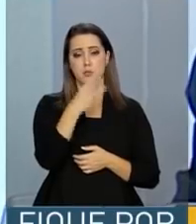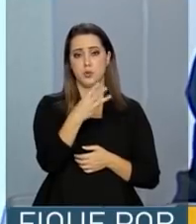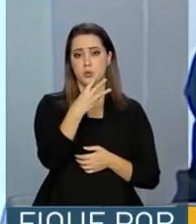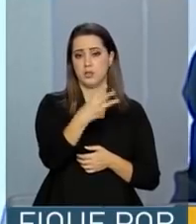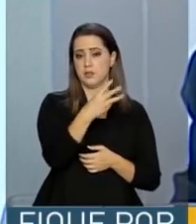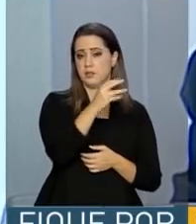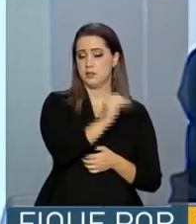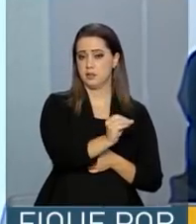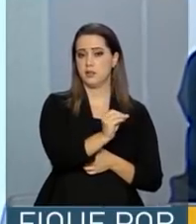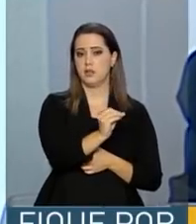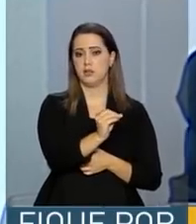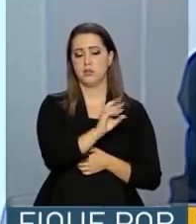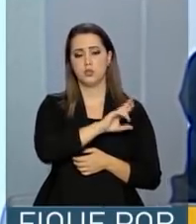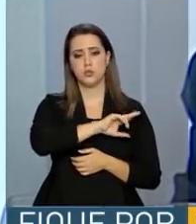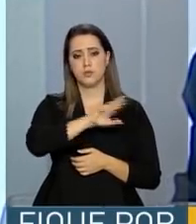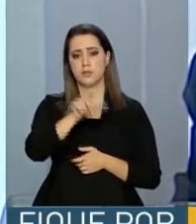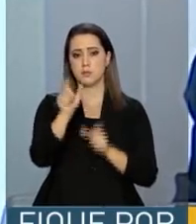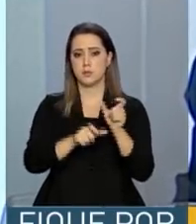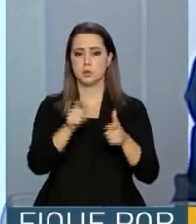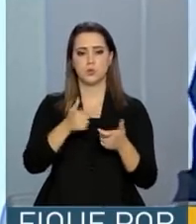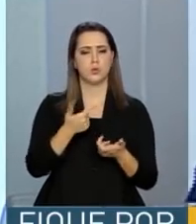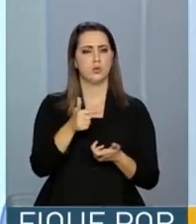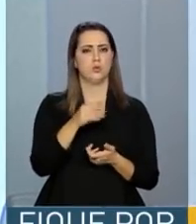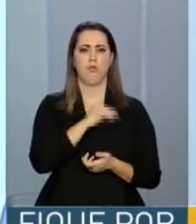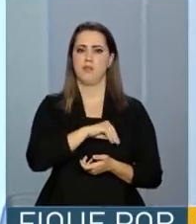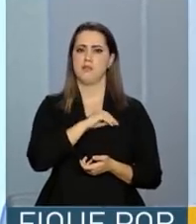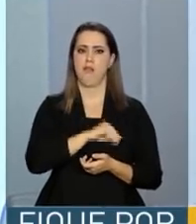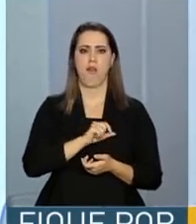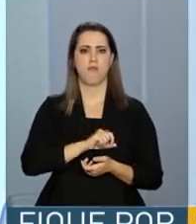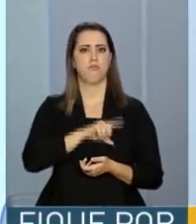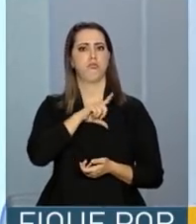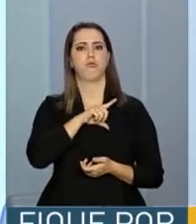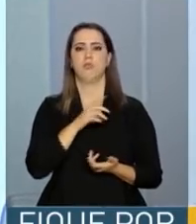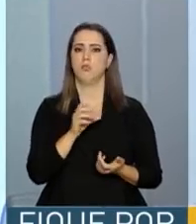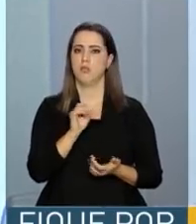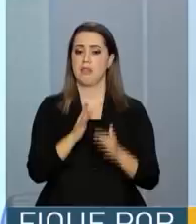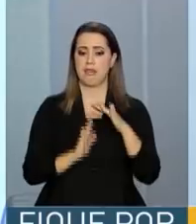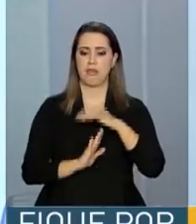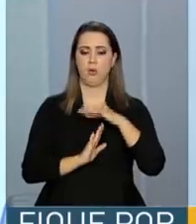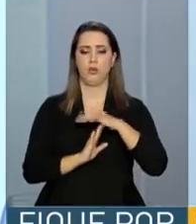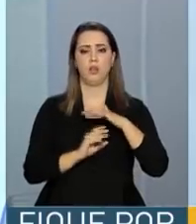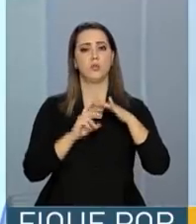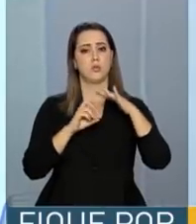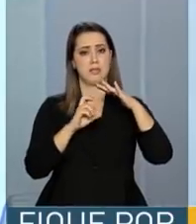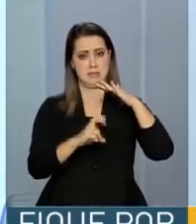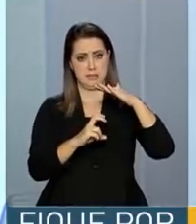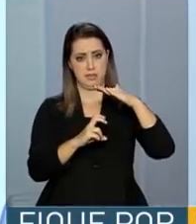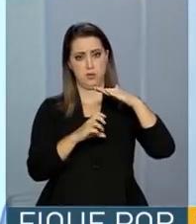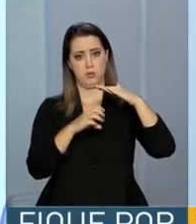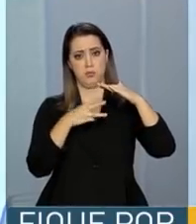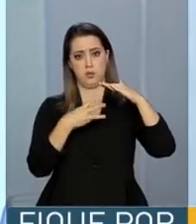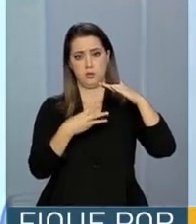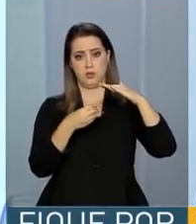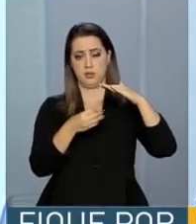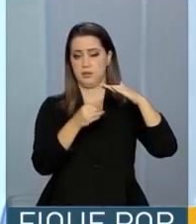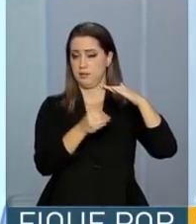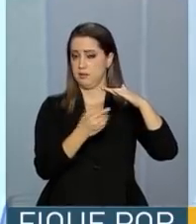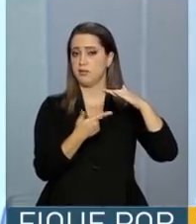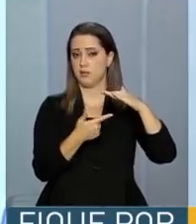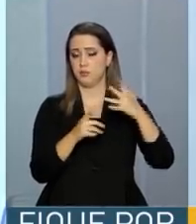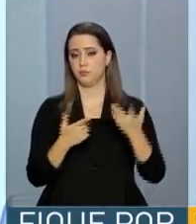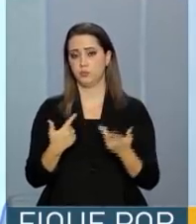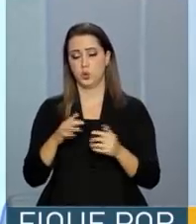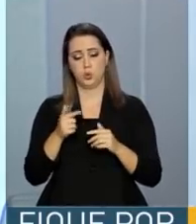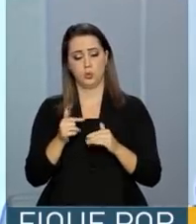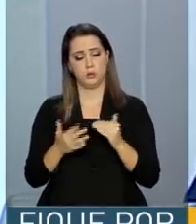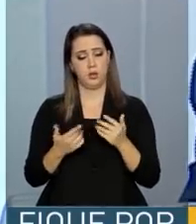que não ganham até 5.300 enfrenta não serão tocados por que estão no teto do inss agora alguém ganhar 10 mil ou r